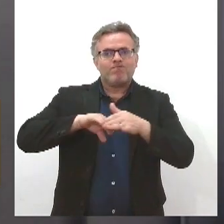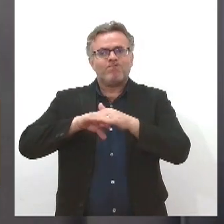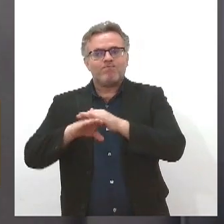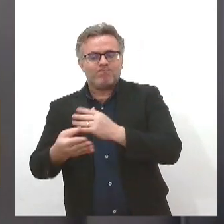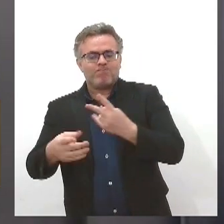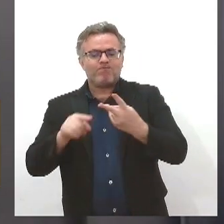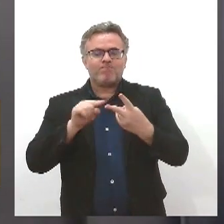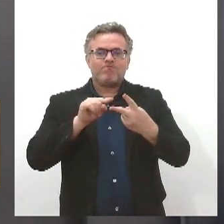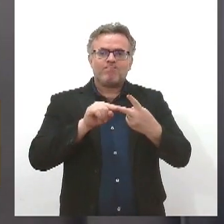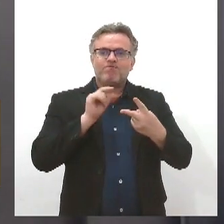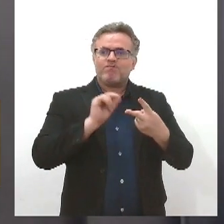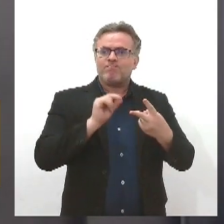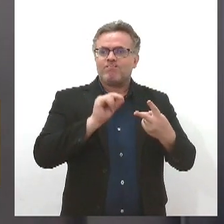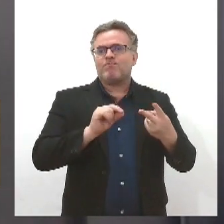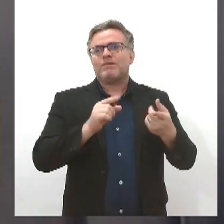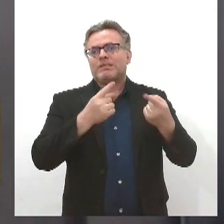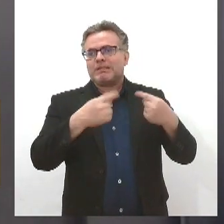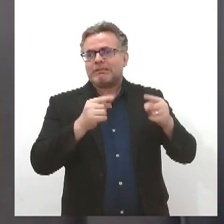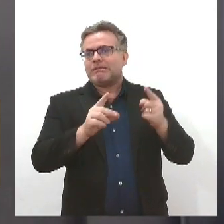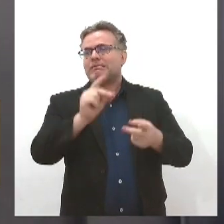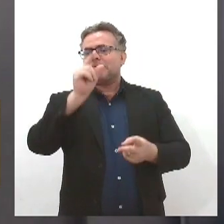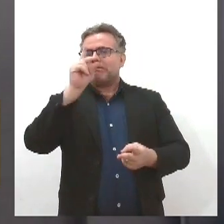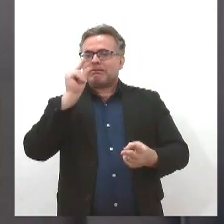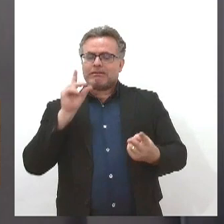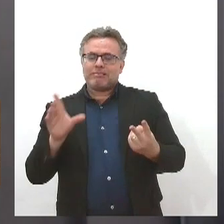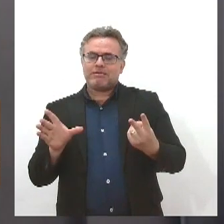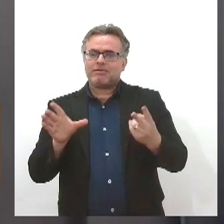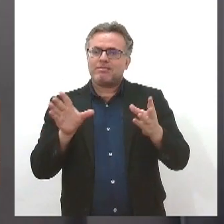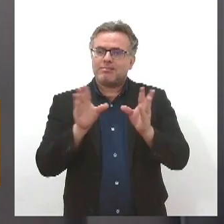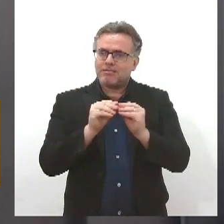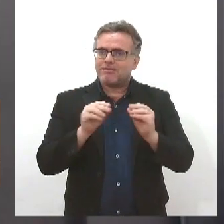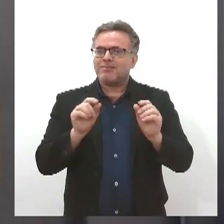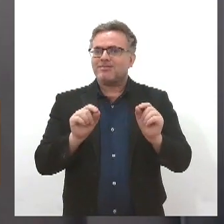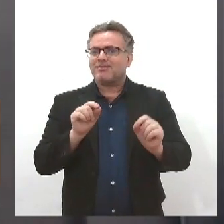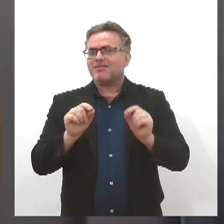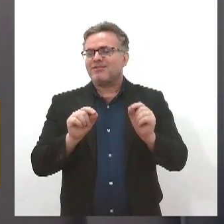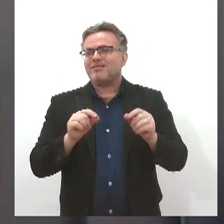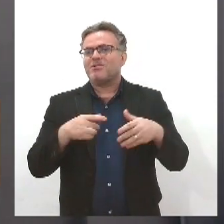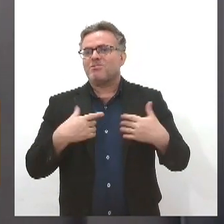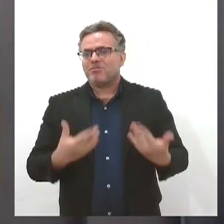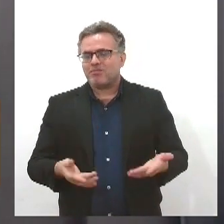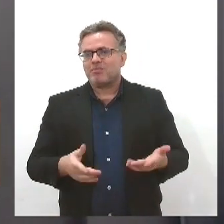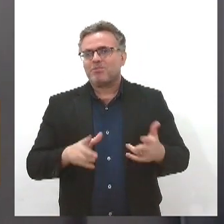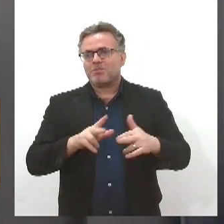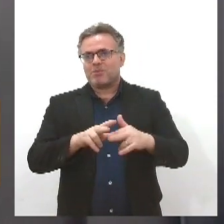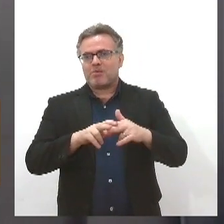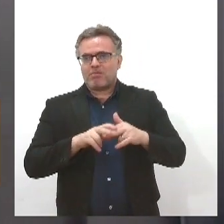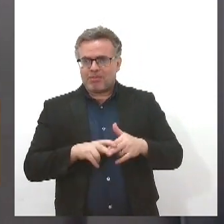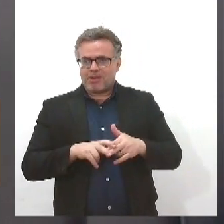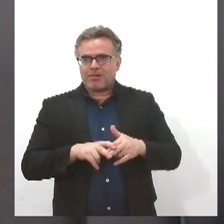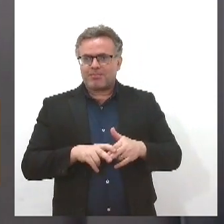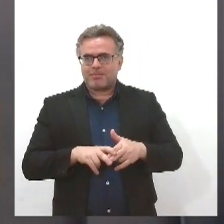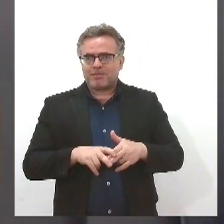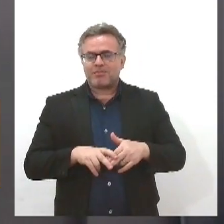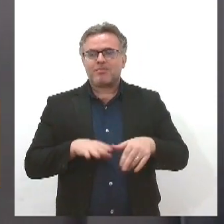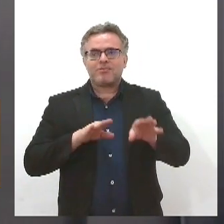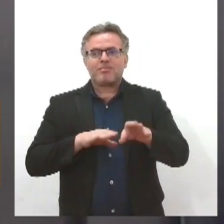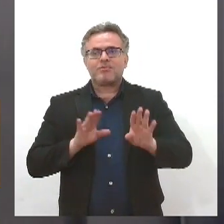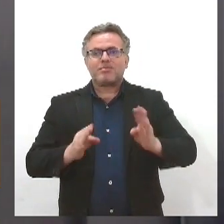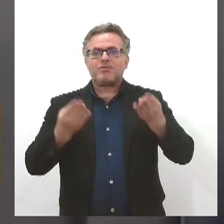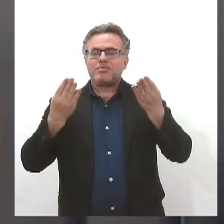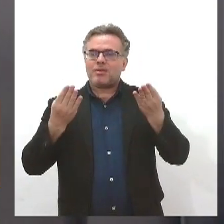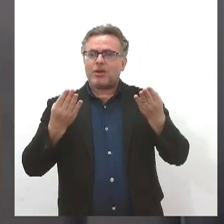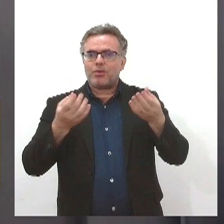das marchinhas de carnaval, por isso que quando o Carro Quebrado acontece, a gente observa que o